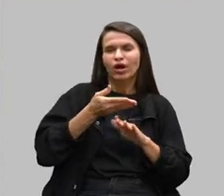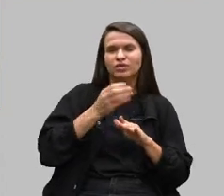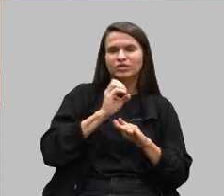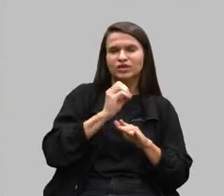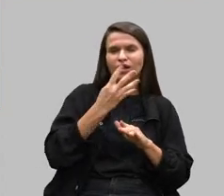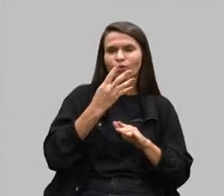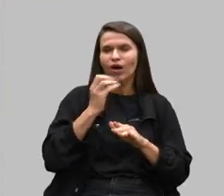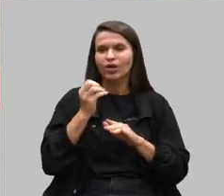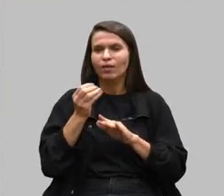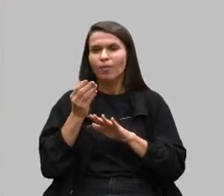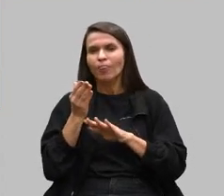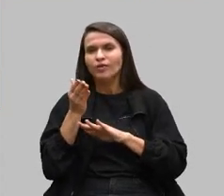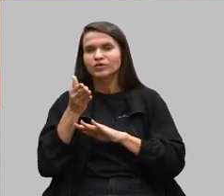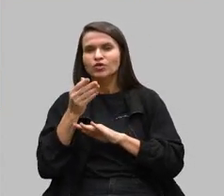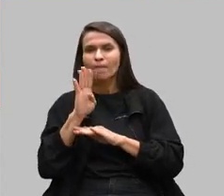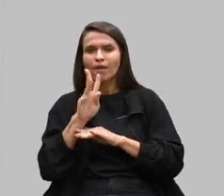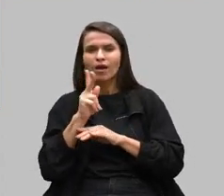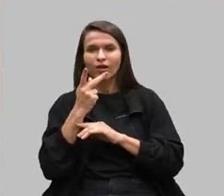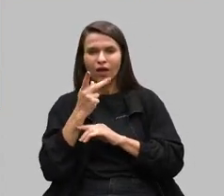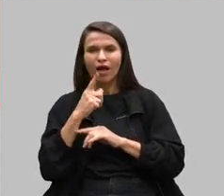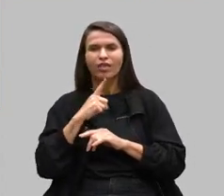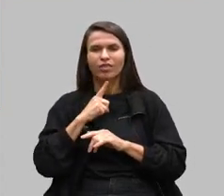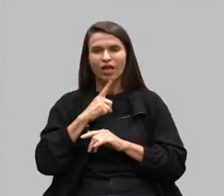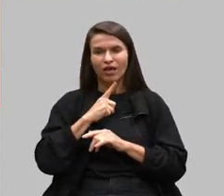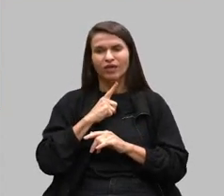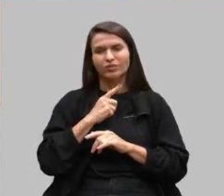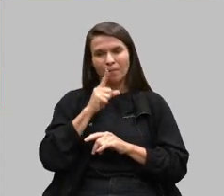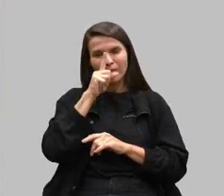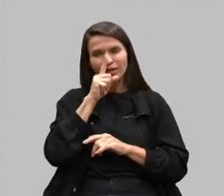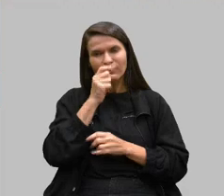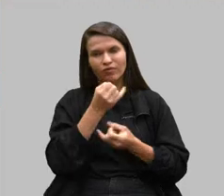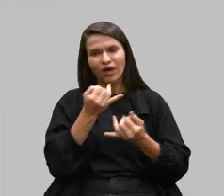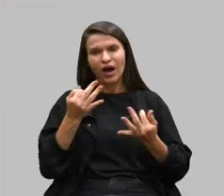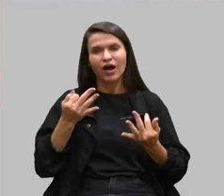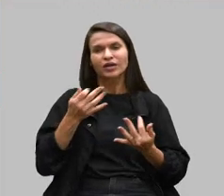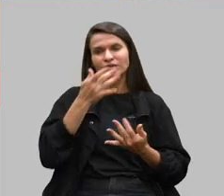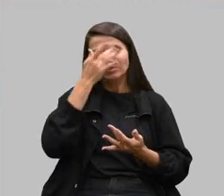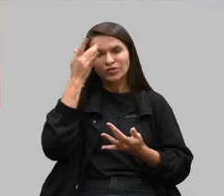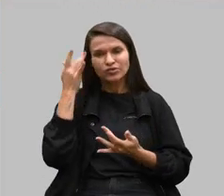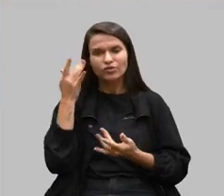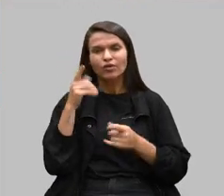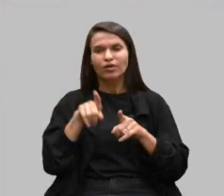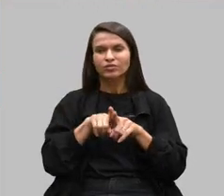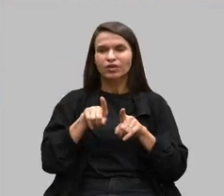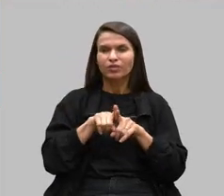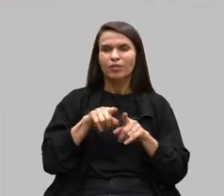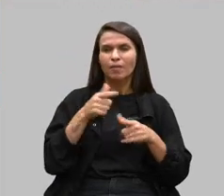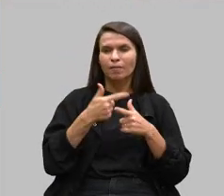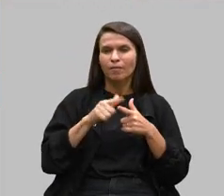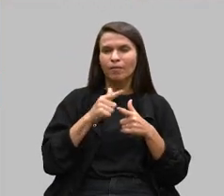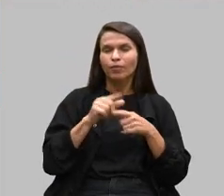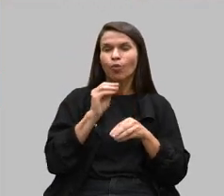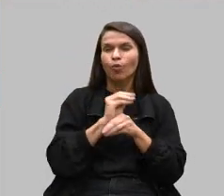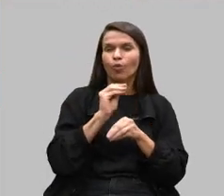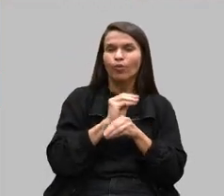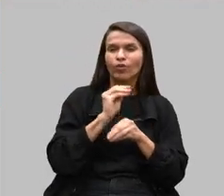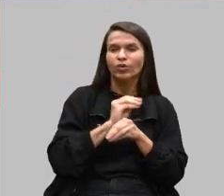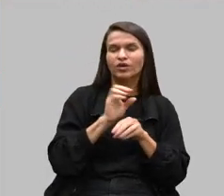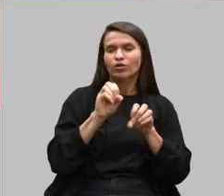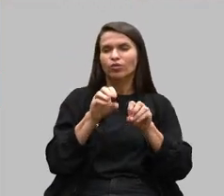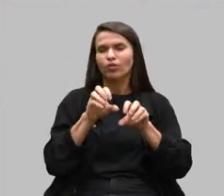Horizonte expomos a vida de Inúmeras pessoas que vão em Belo Horizonte cuidar de saúde cuidar de educação cuidado de interesse econômico e tá sendo